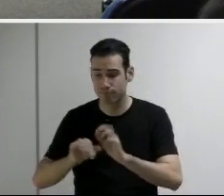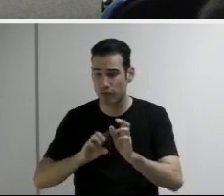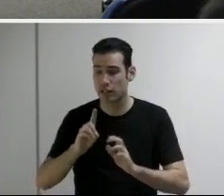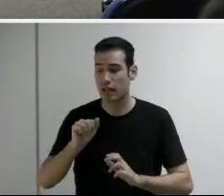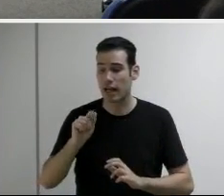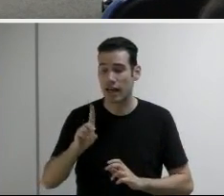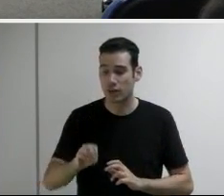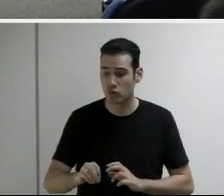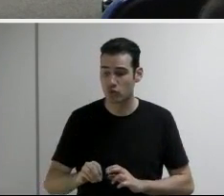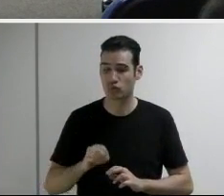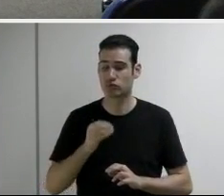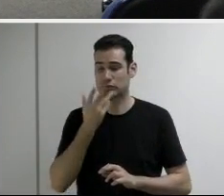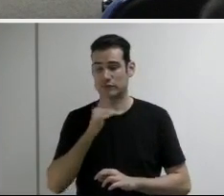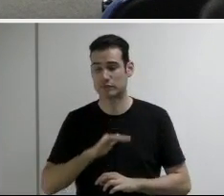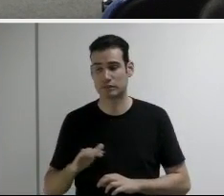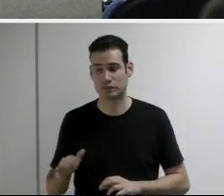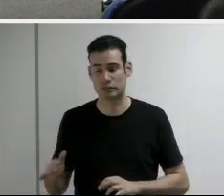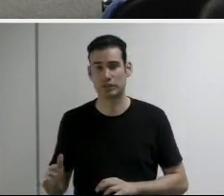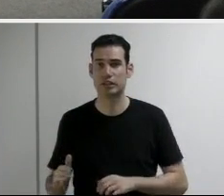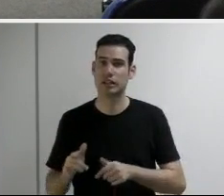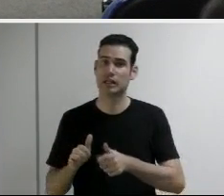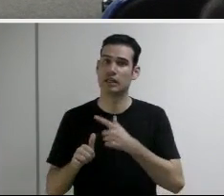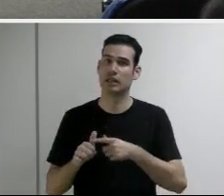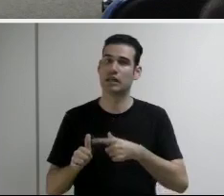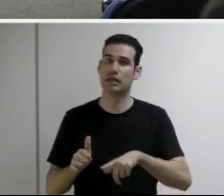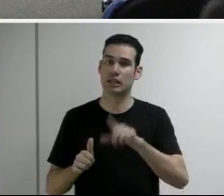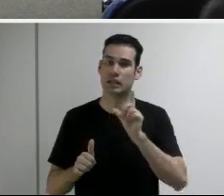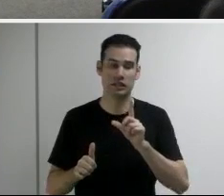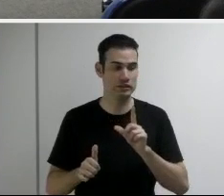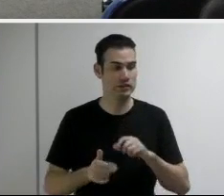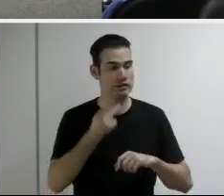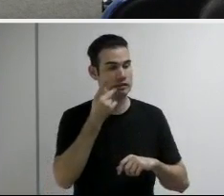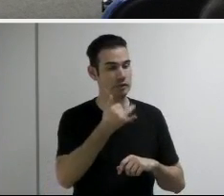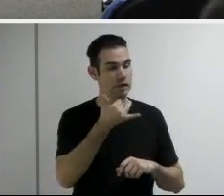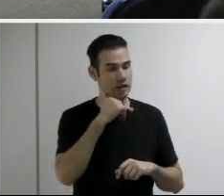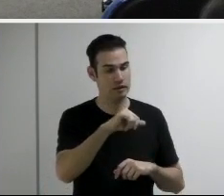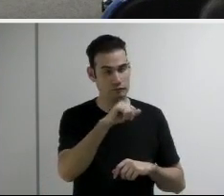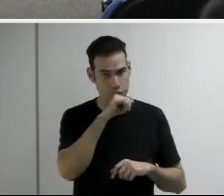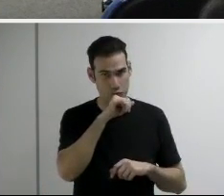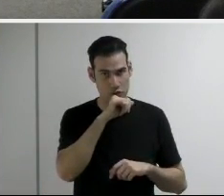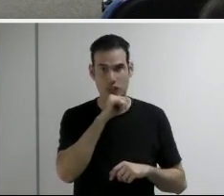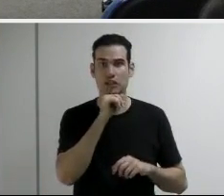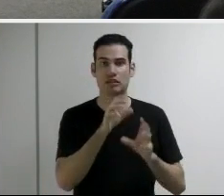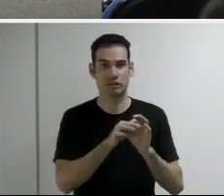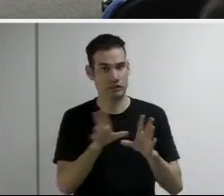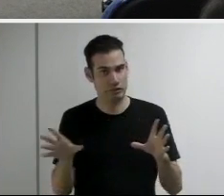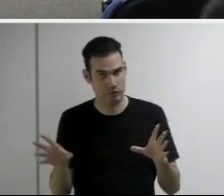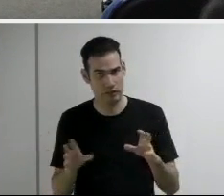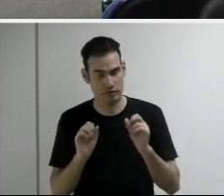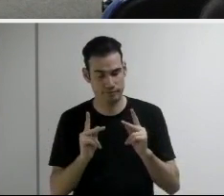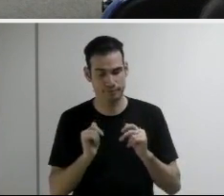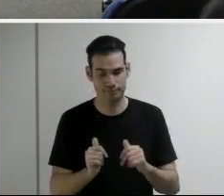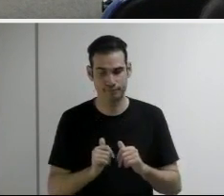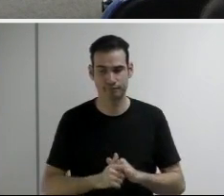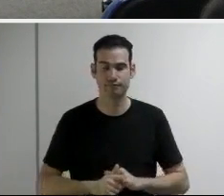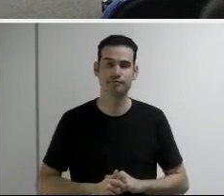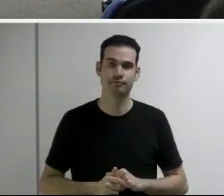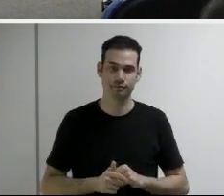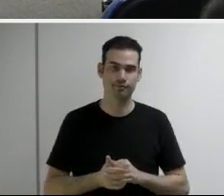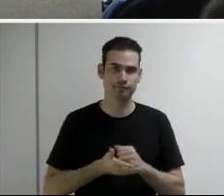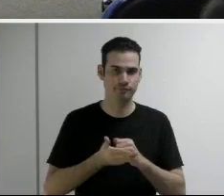guarda, né? Ou com autorização dos pais responsáveis. Então, basicamente, dados de criança. Essa é a premissa, né?